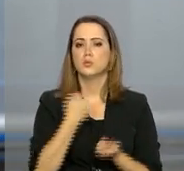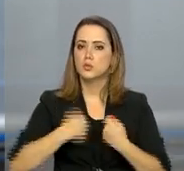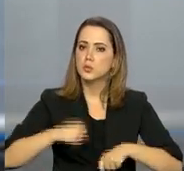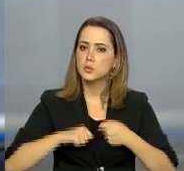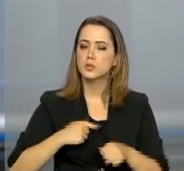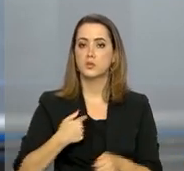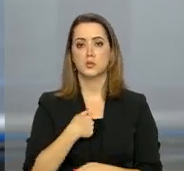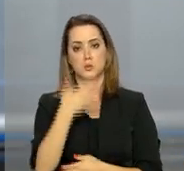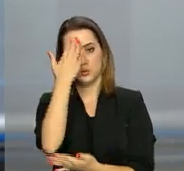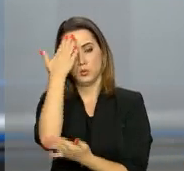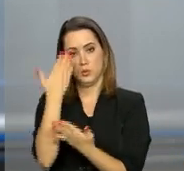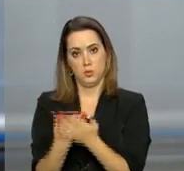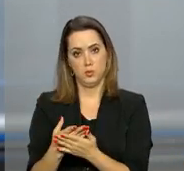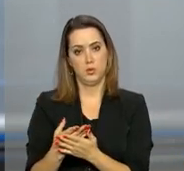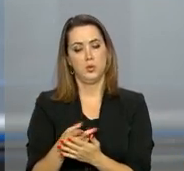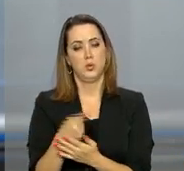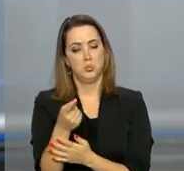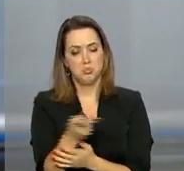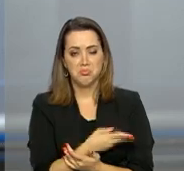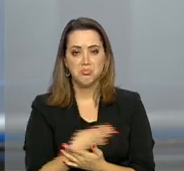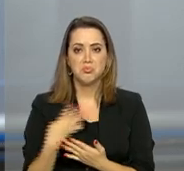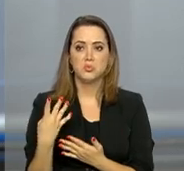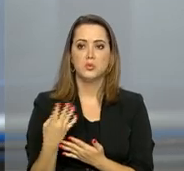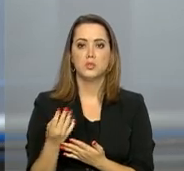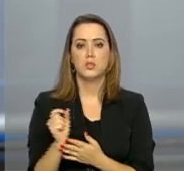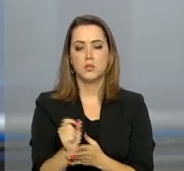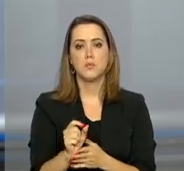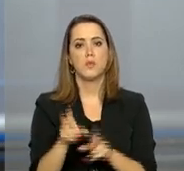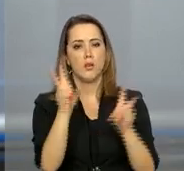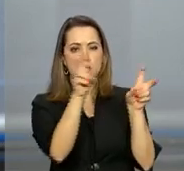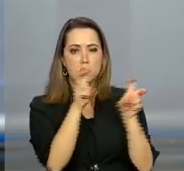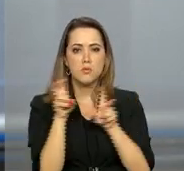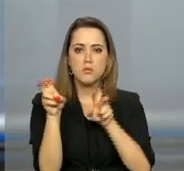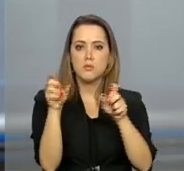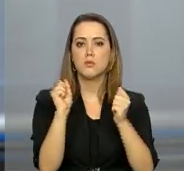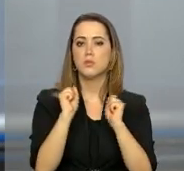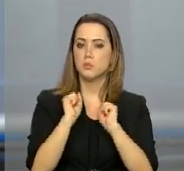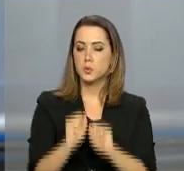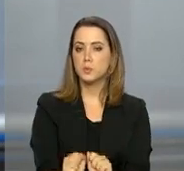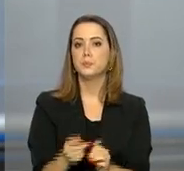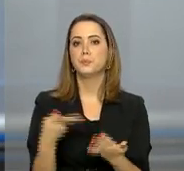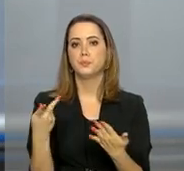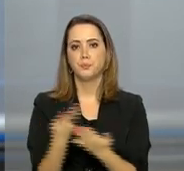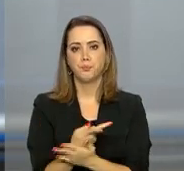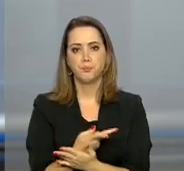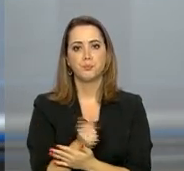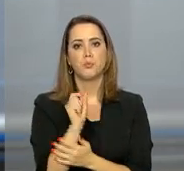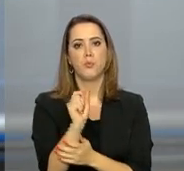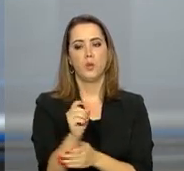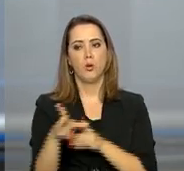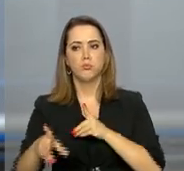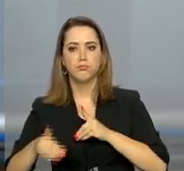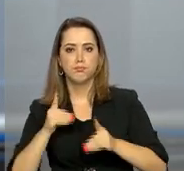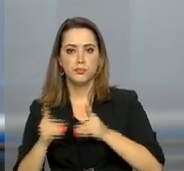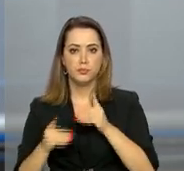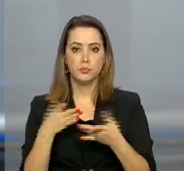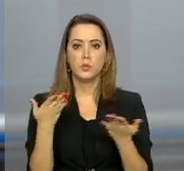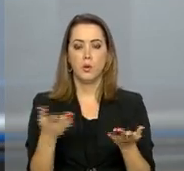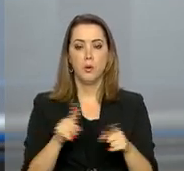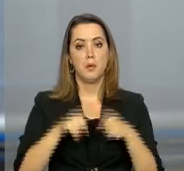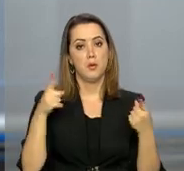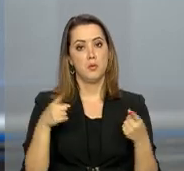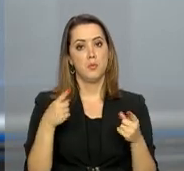creio que são esses, de modo geral, conceitos genéricos que serão debatidos lá, mas